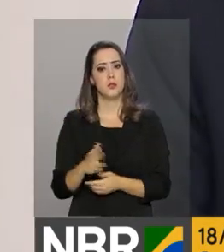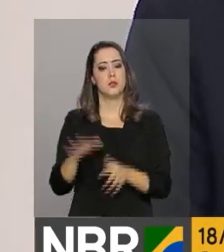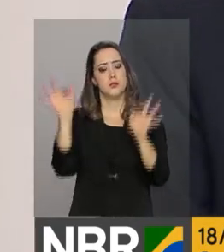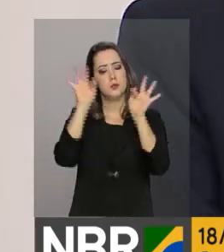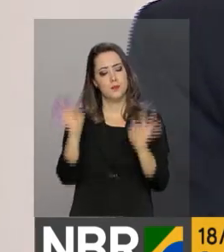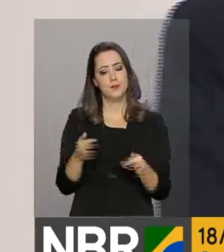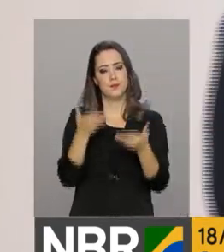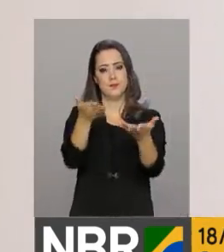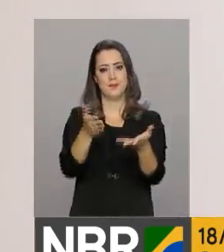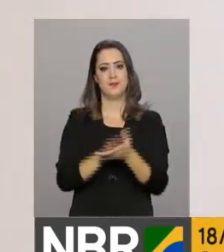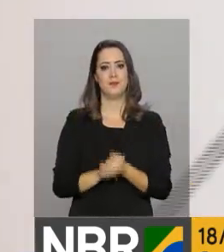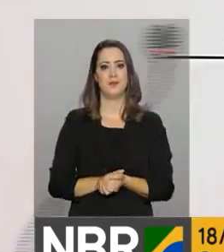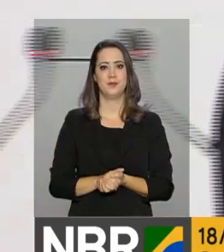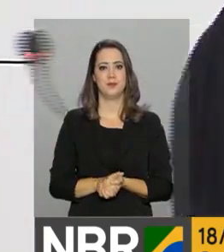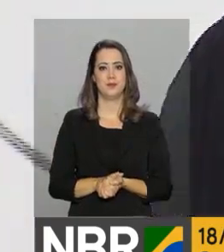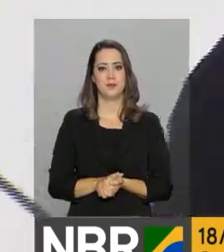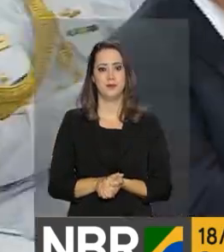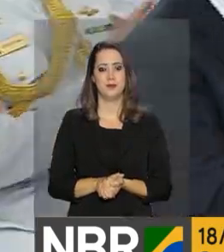cidades de vocês